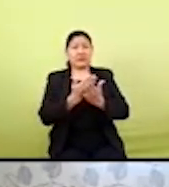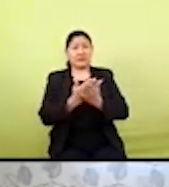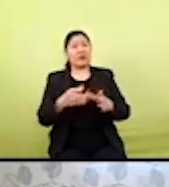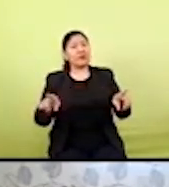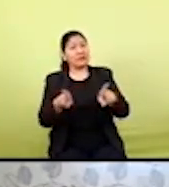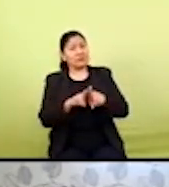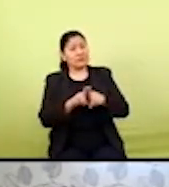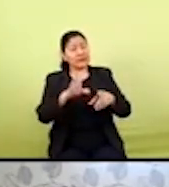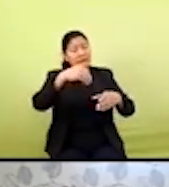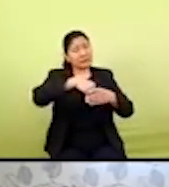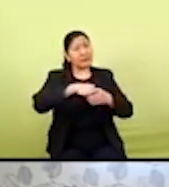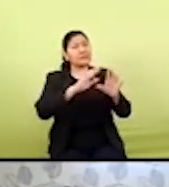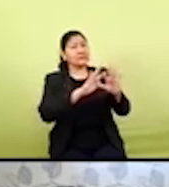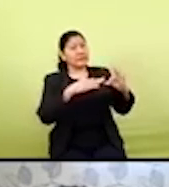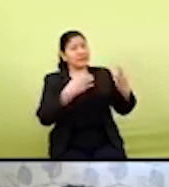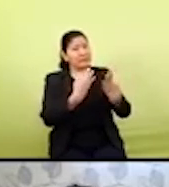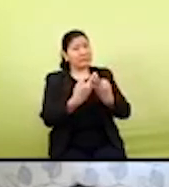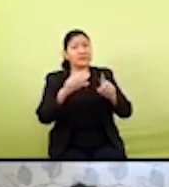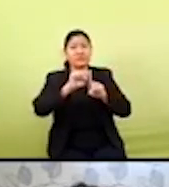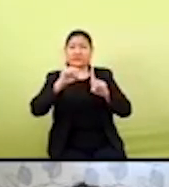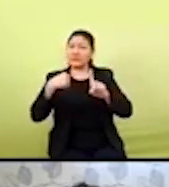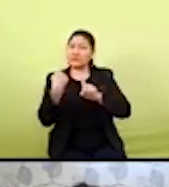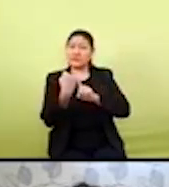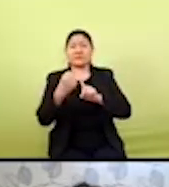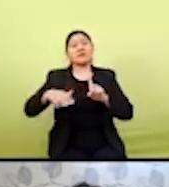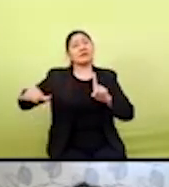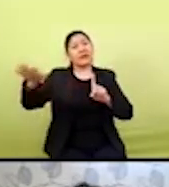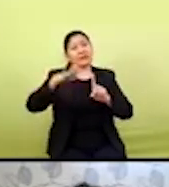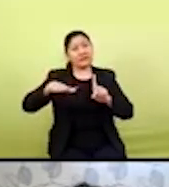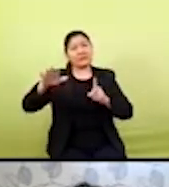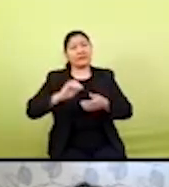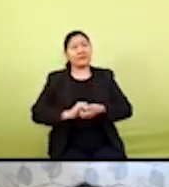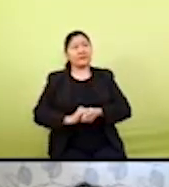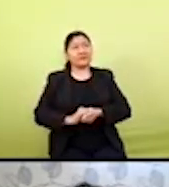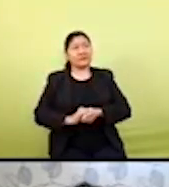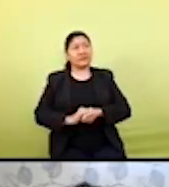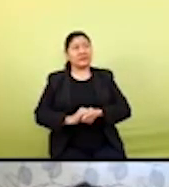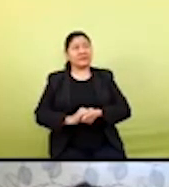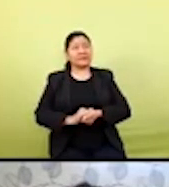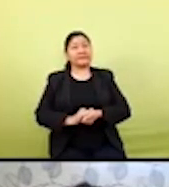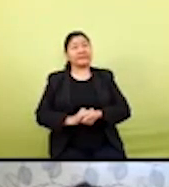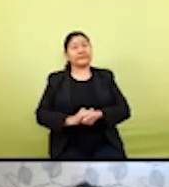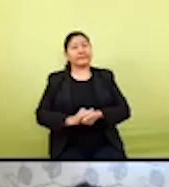nossas relações, né, como um todo. Então, pode passar o próximo, por favor?